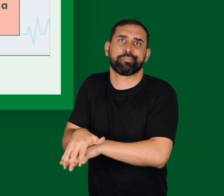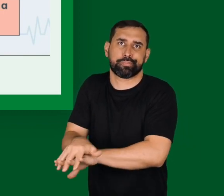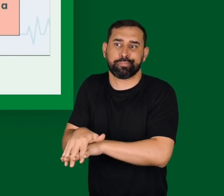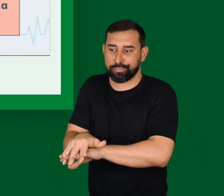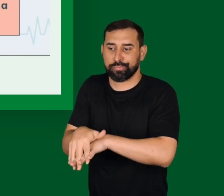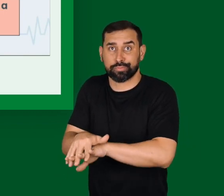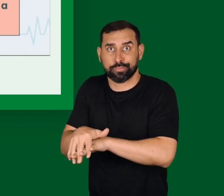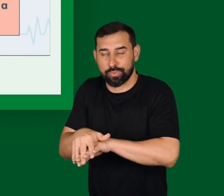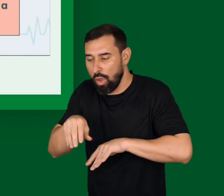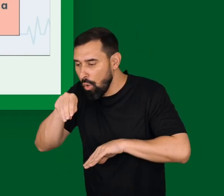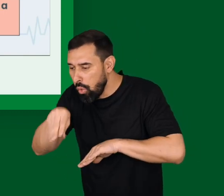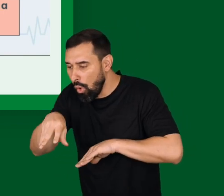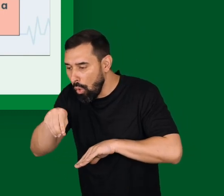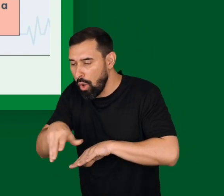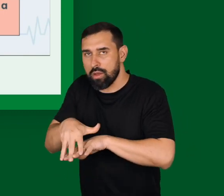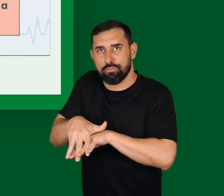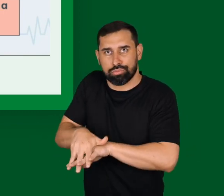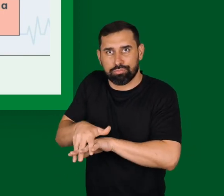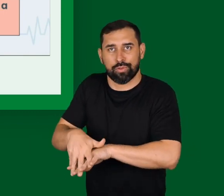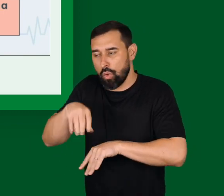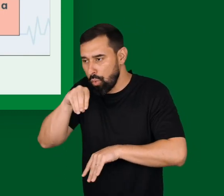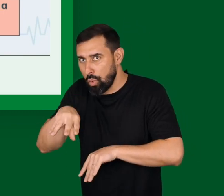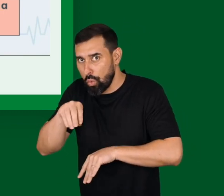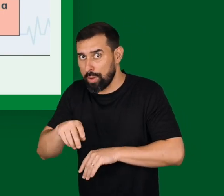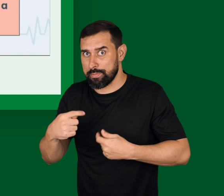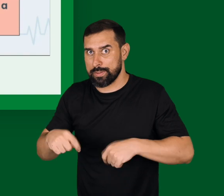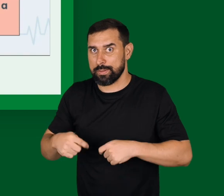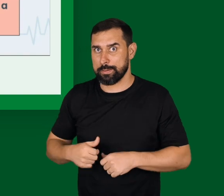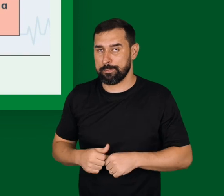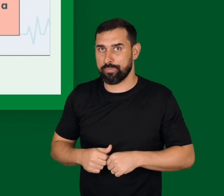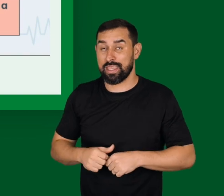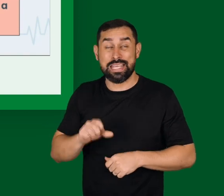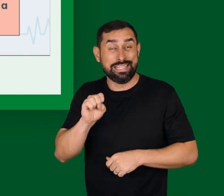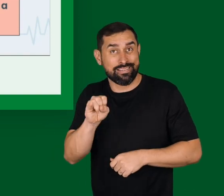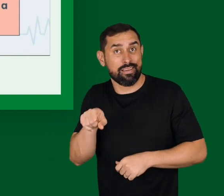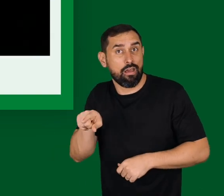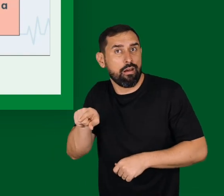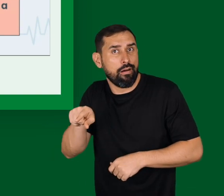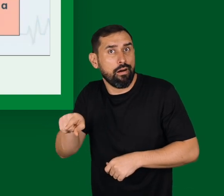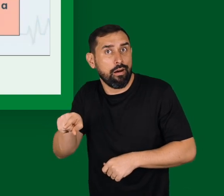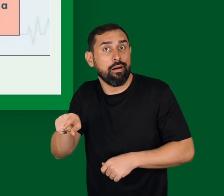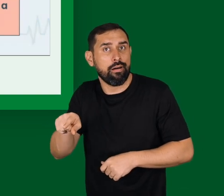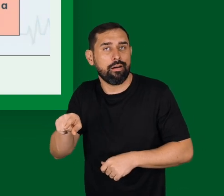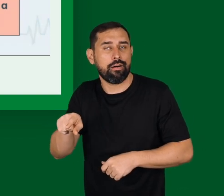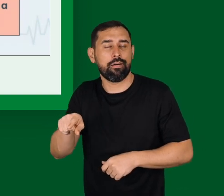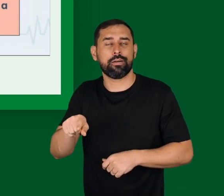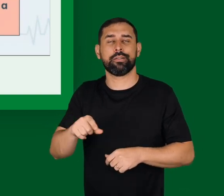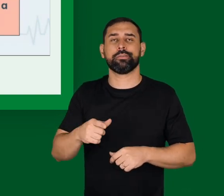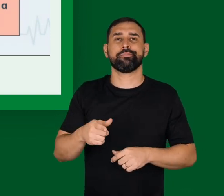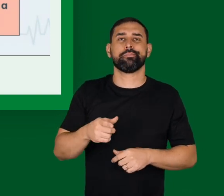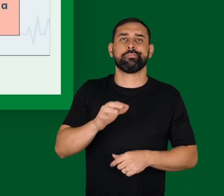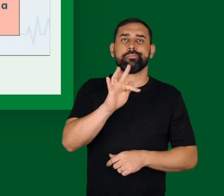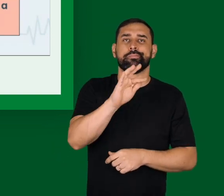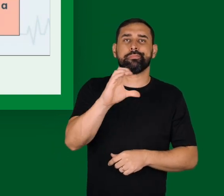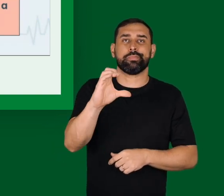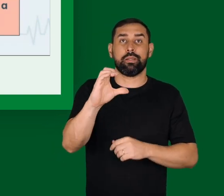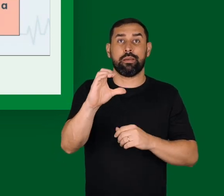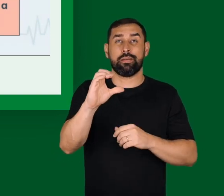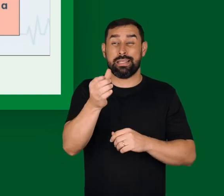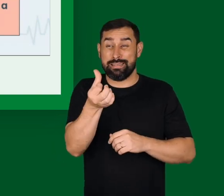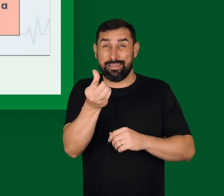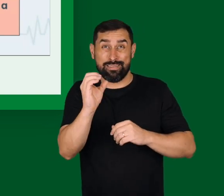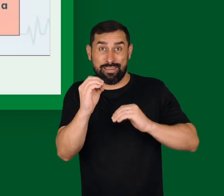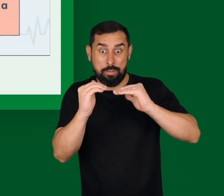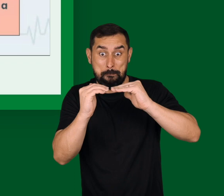iniciar RCP, tá? Então, compressão, ventilação. Se essa criança mantém uma frequência cardíaca